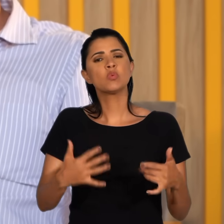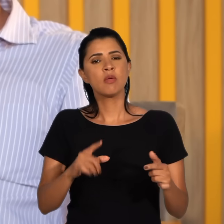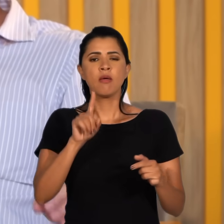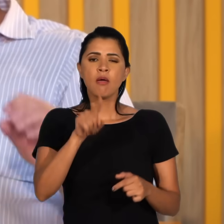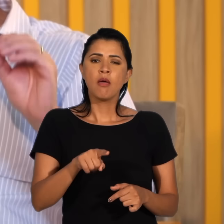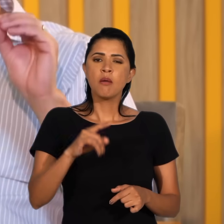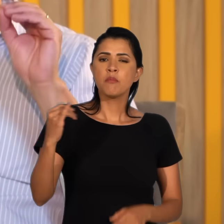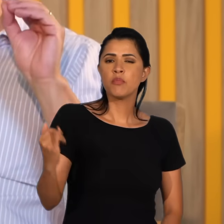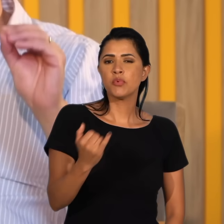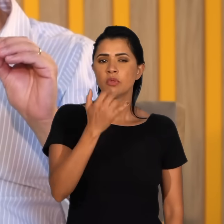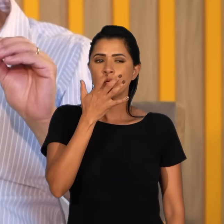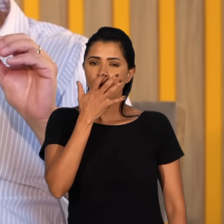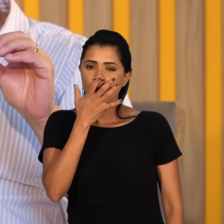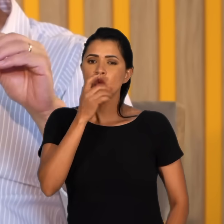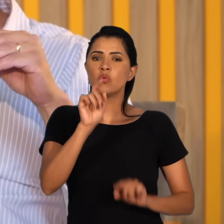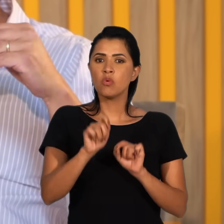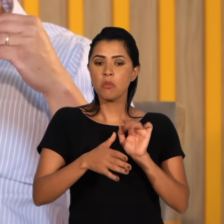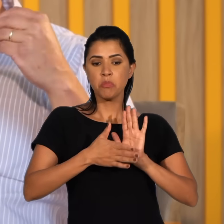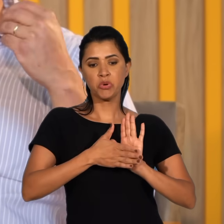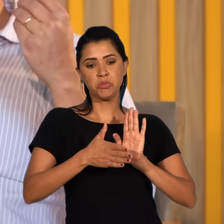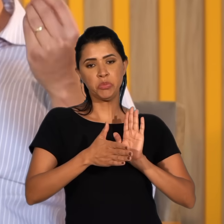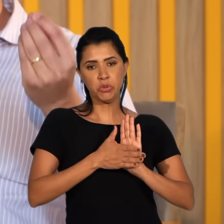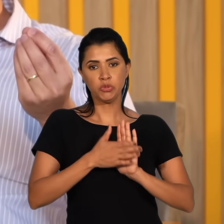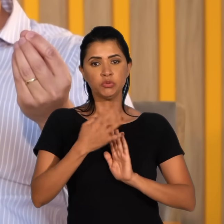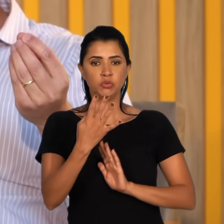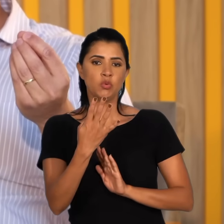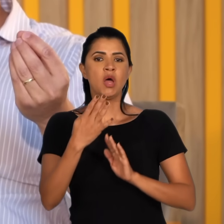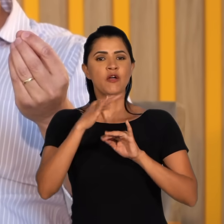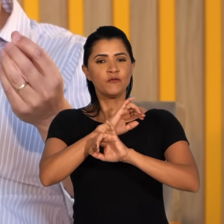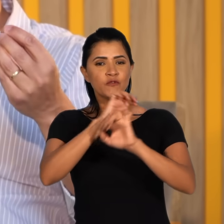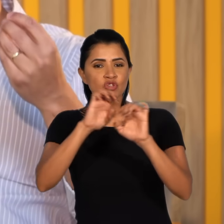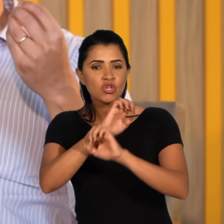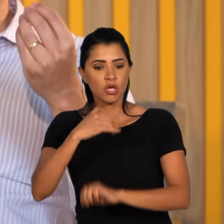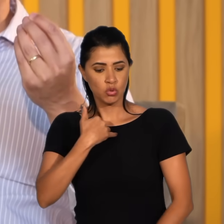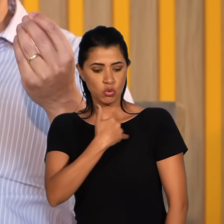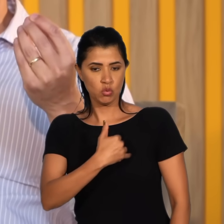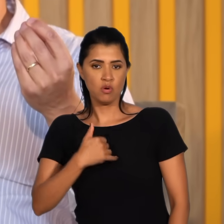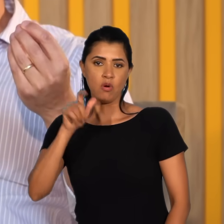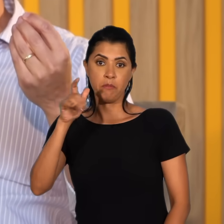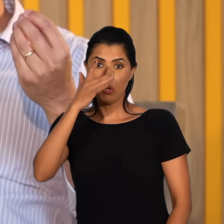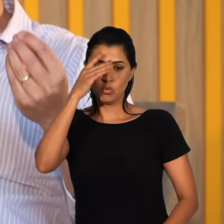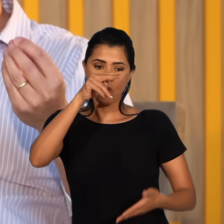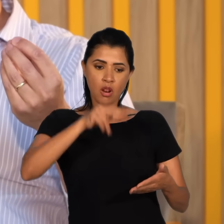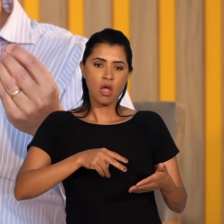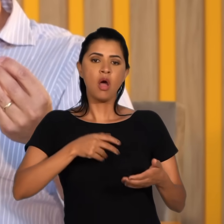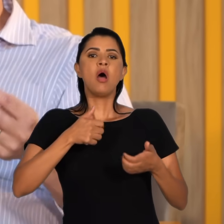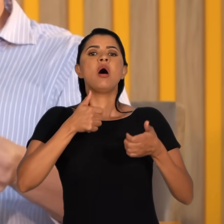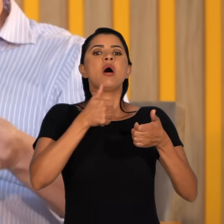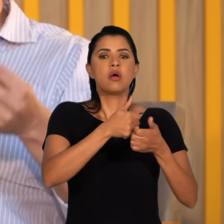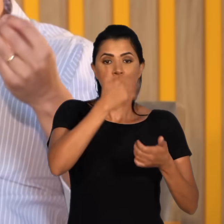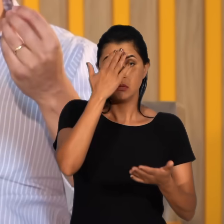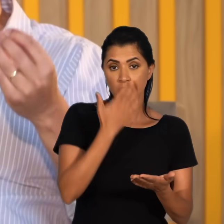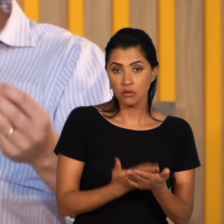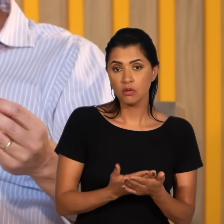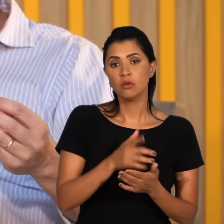a gente observar que o propósito deste quarto Evangelho é justamente levar o leitor a crer que